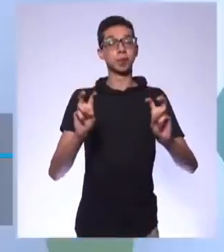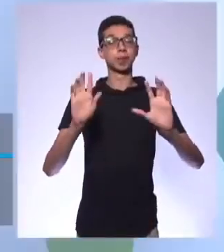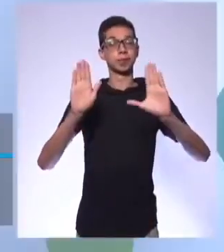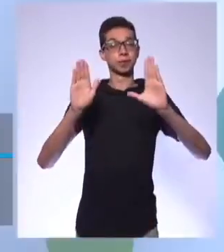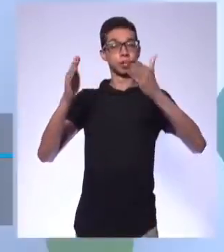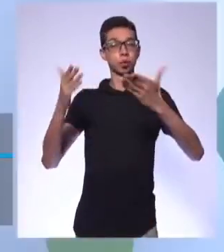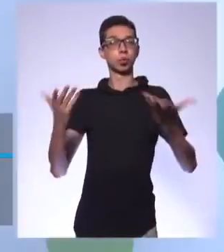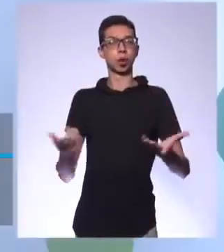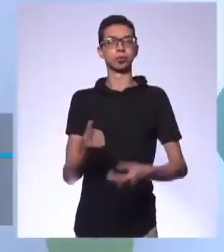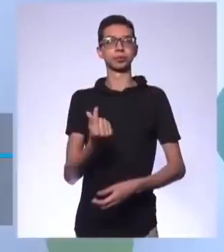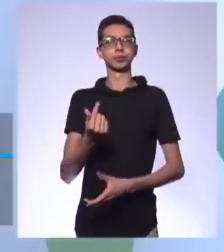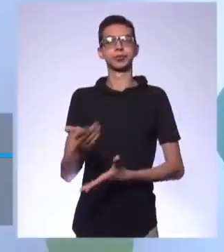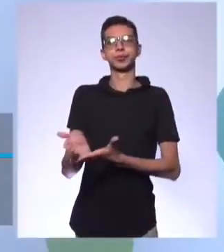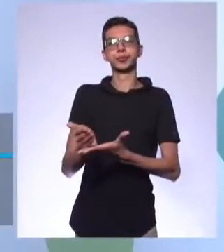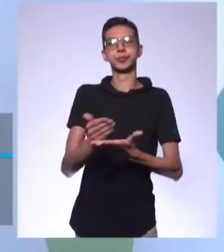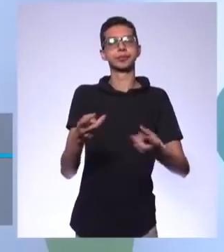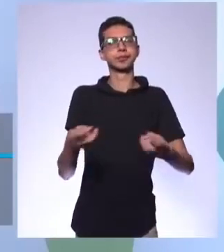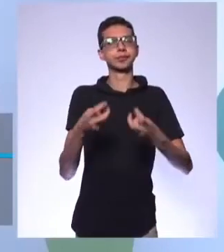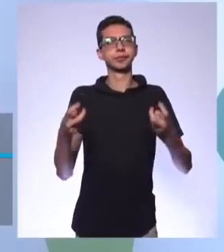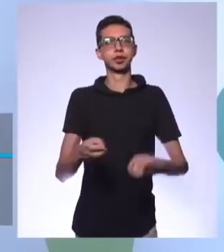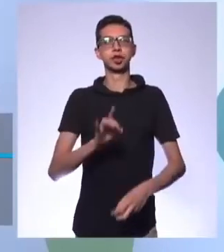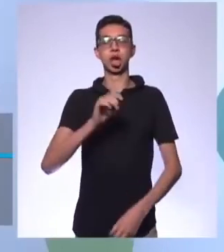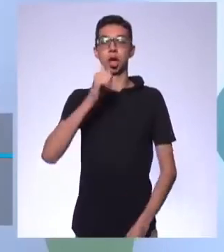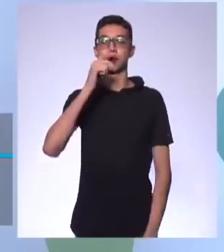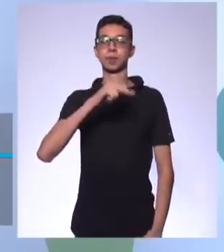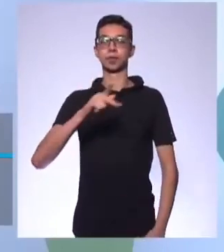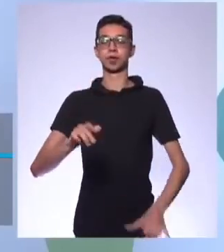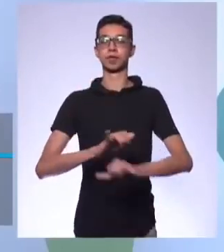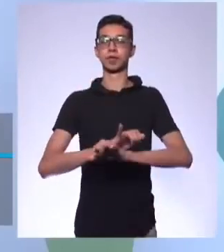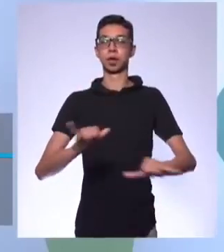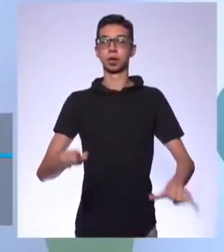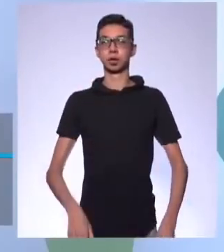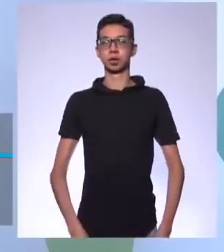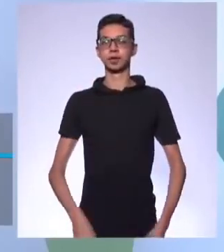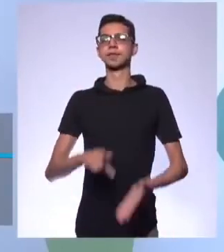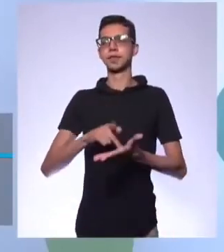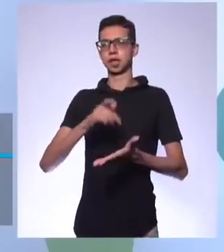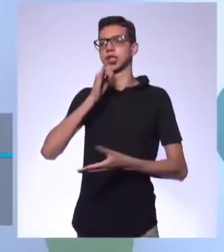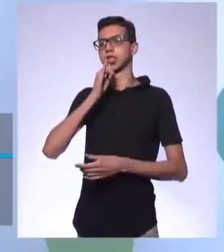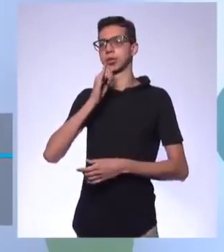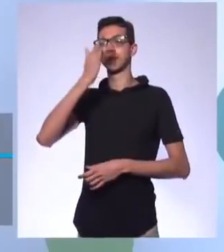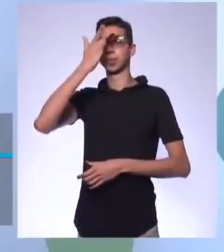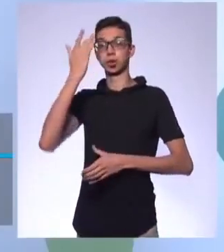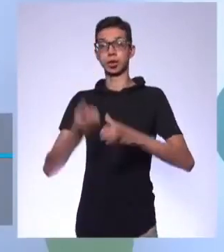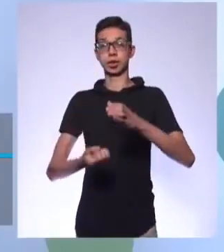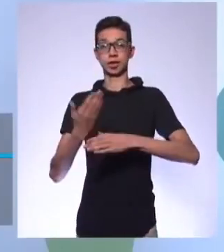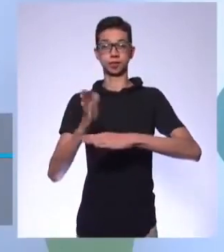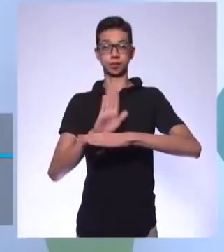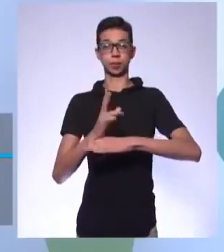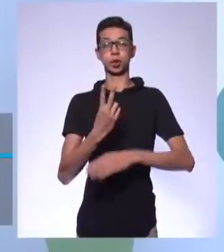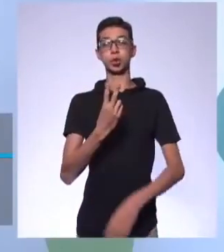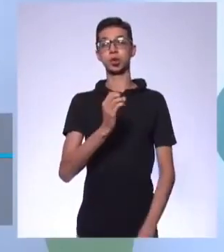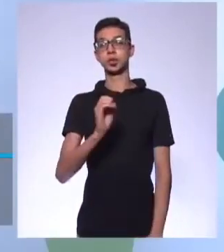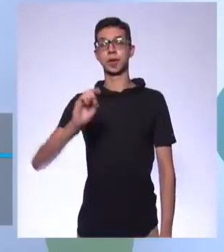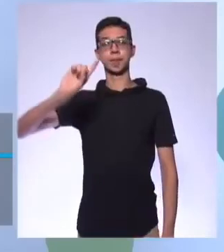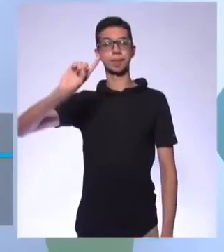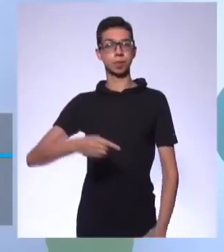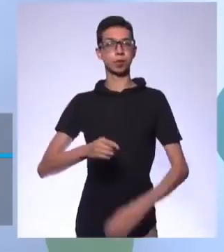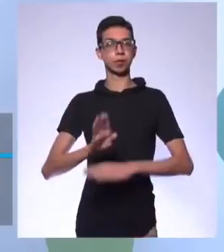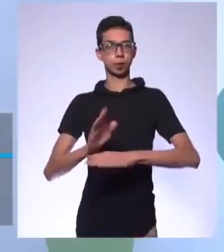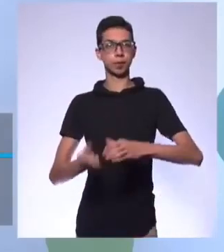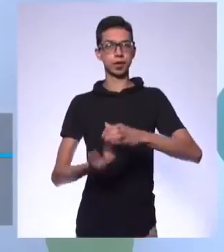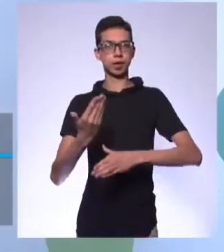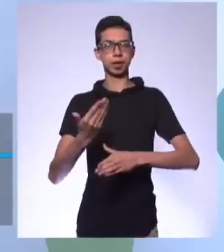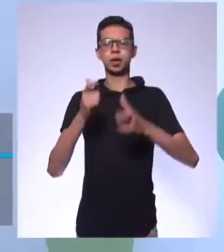debate é importantíssimo, professor, porque se o produtor investiu, sei lá, 200 milhões num filme, ele não vai ter interesse